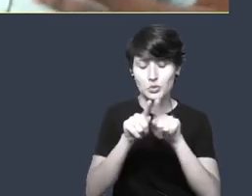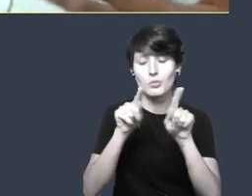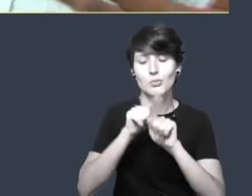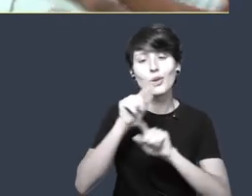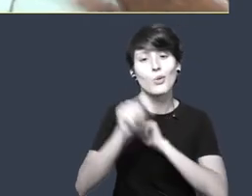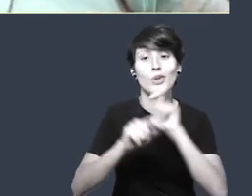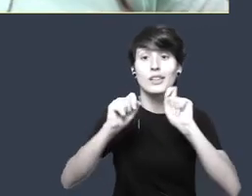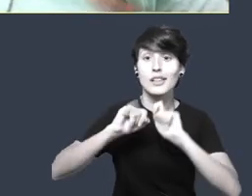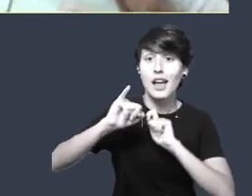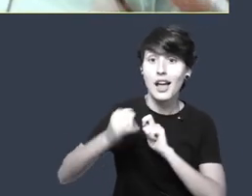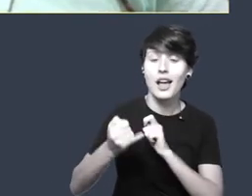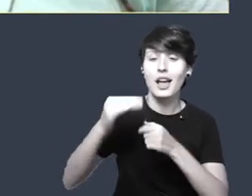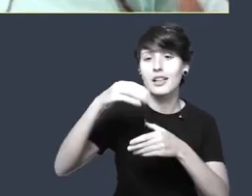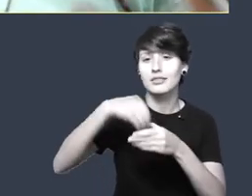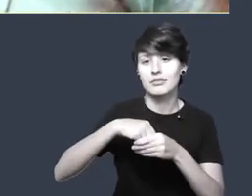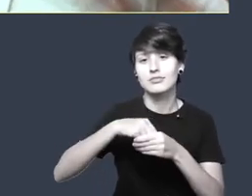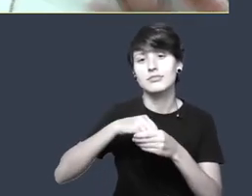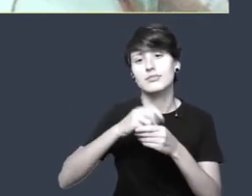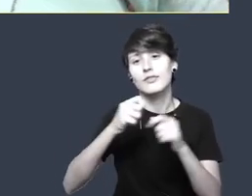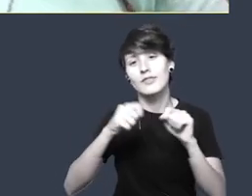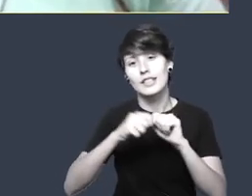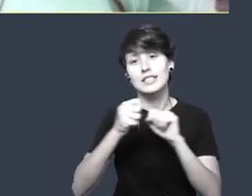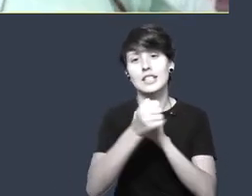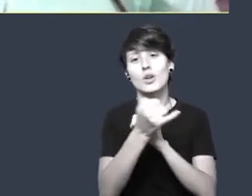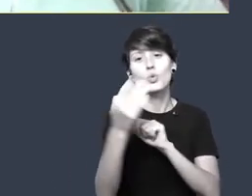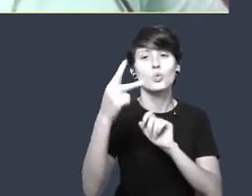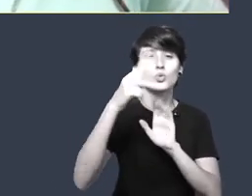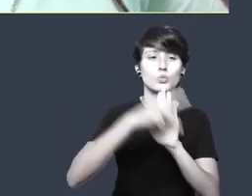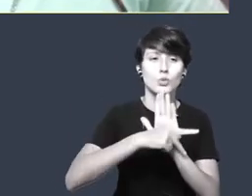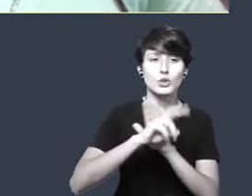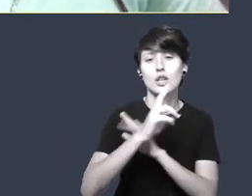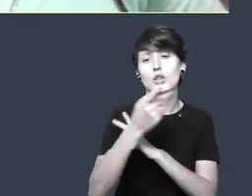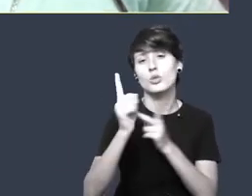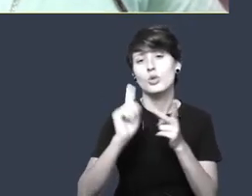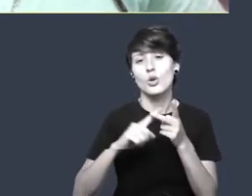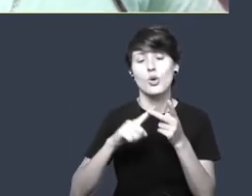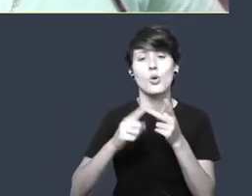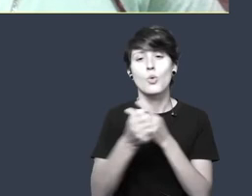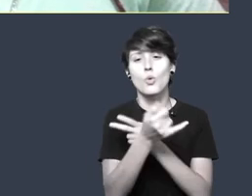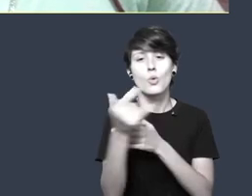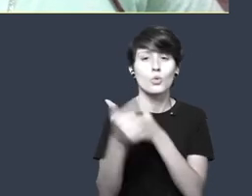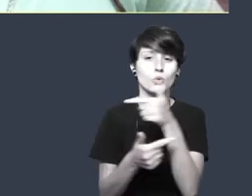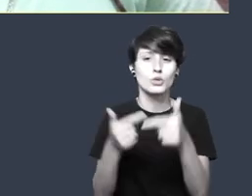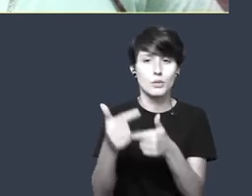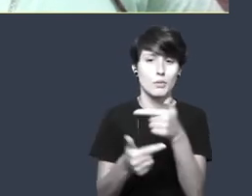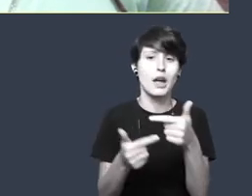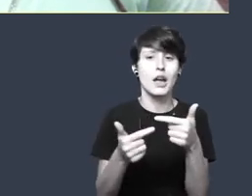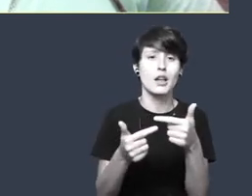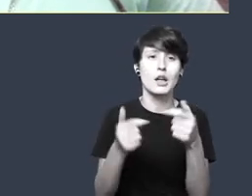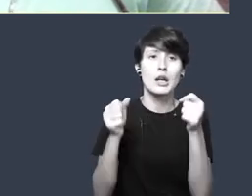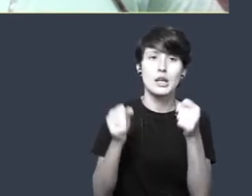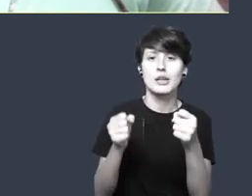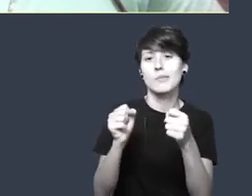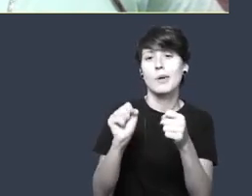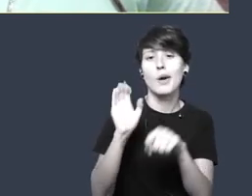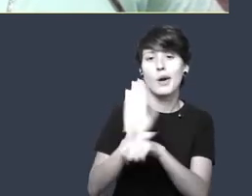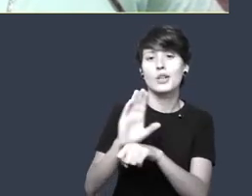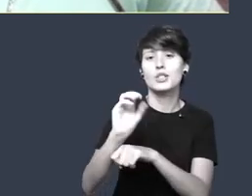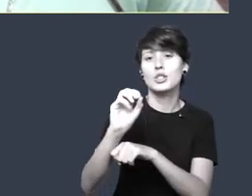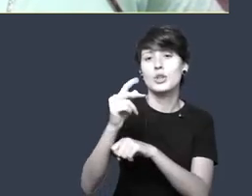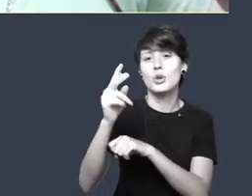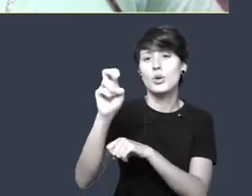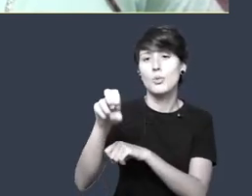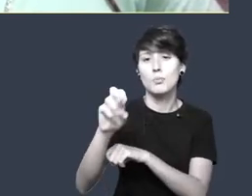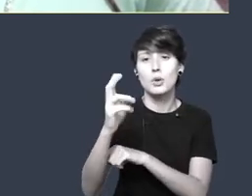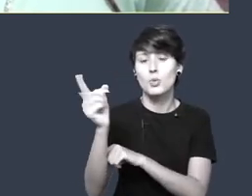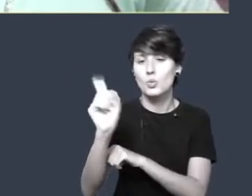usado ou não para realizar alguns projetos, para realizar alguns trabalhos, o que pode ser usado de open ou não. Eu acho que o que